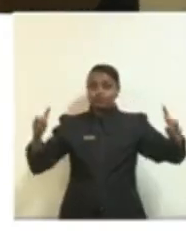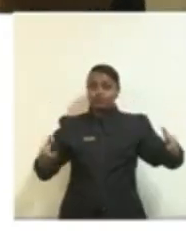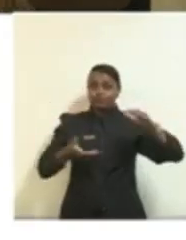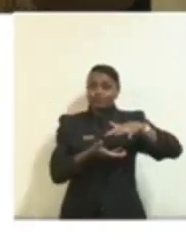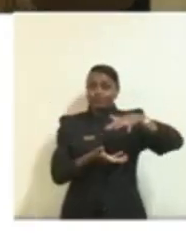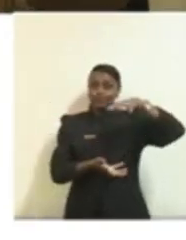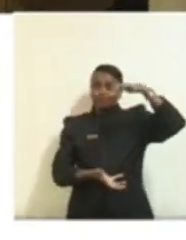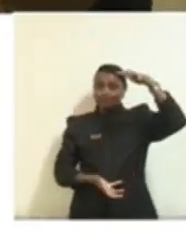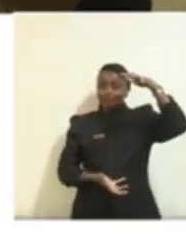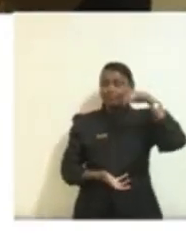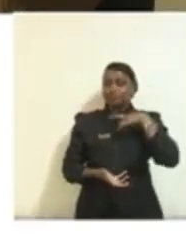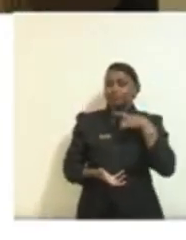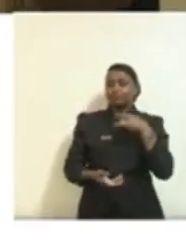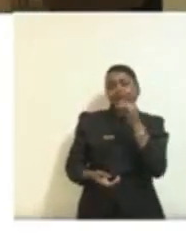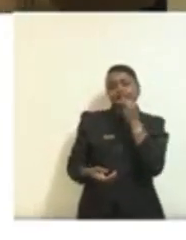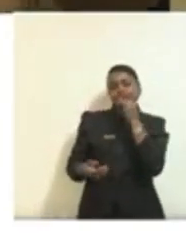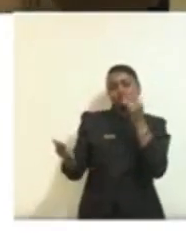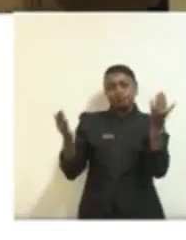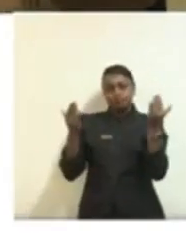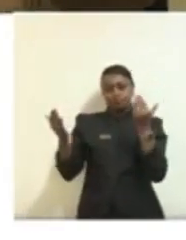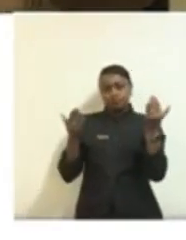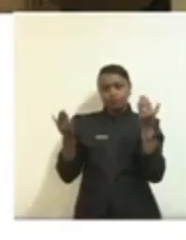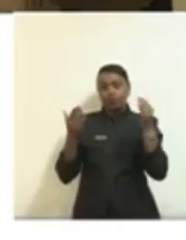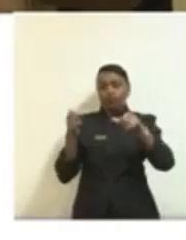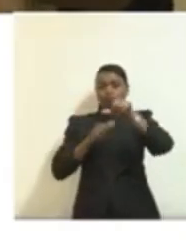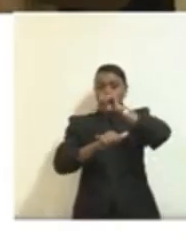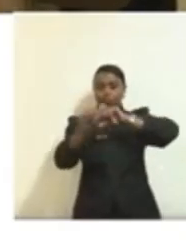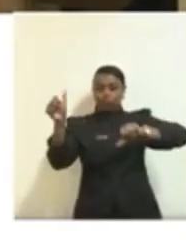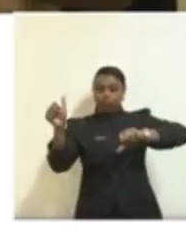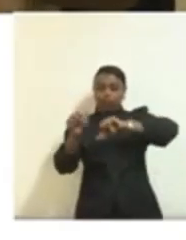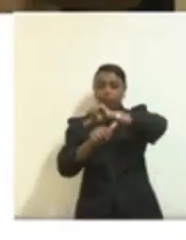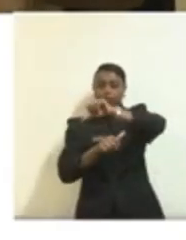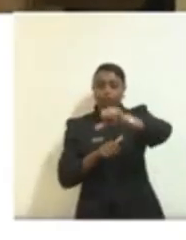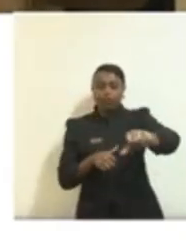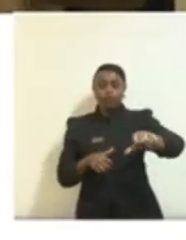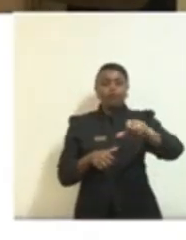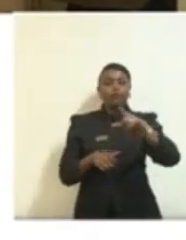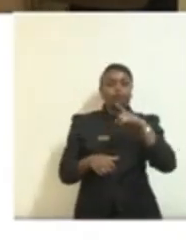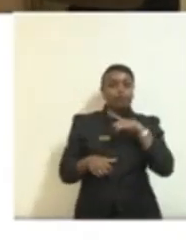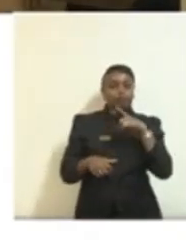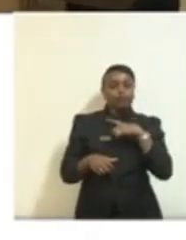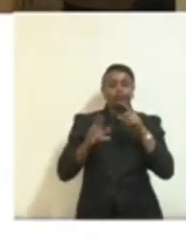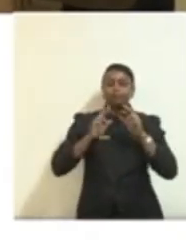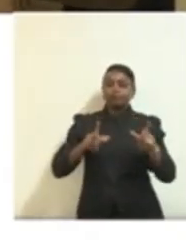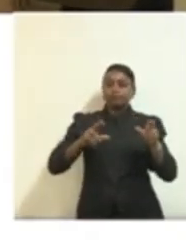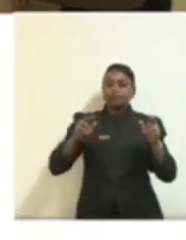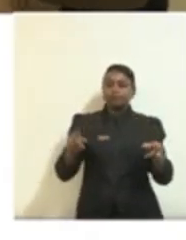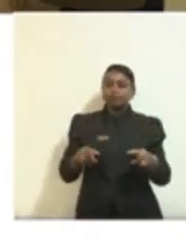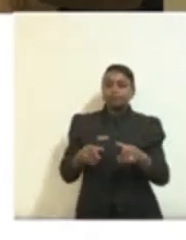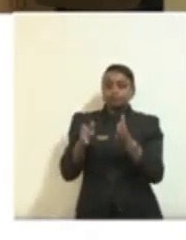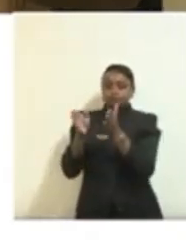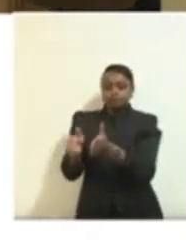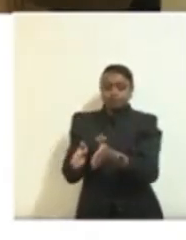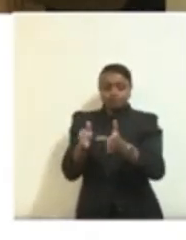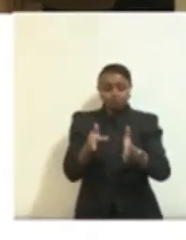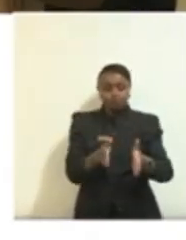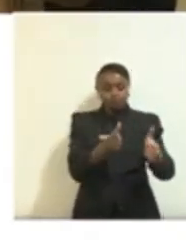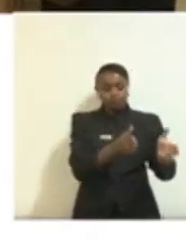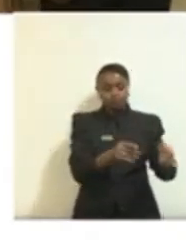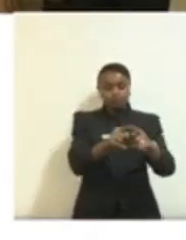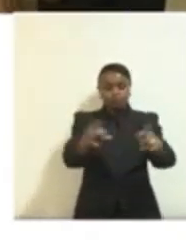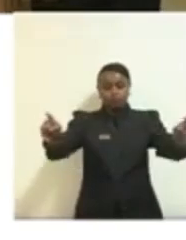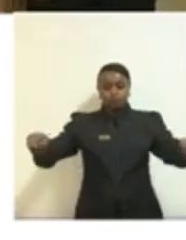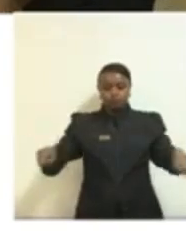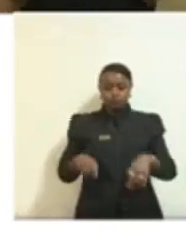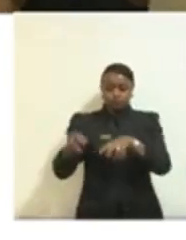dar um exemplo, né, do impacto da conversão, isso utilizando parcelas em campo. Os